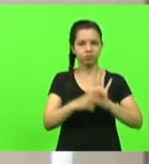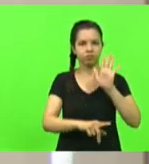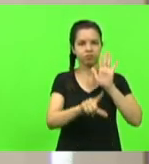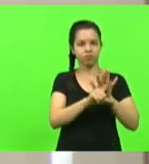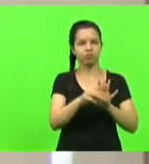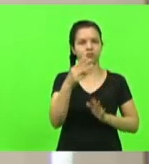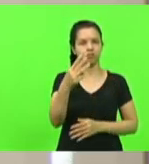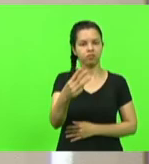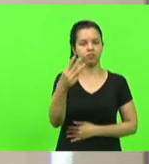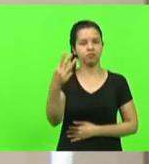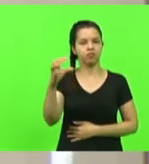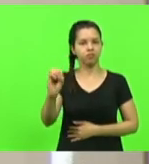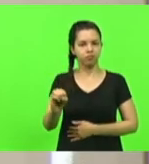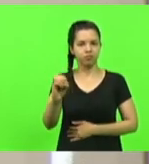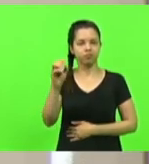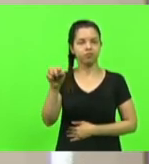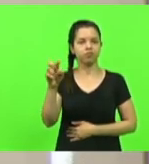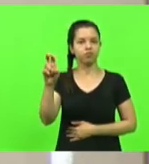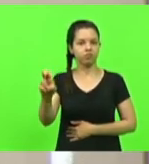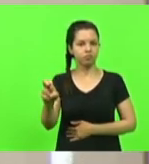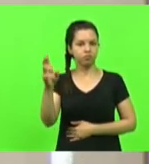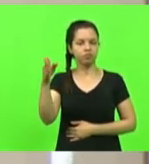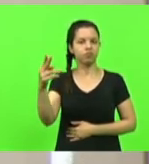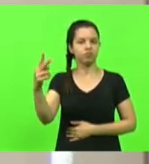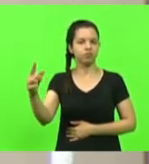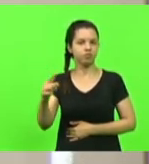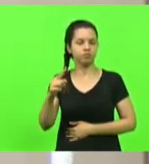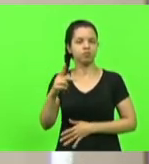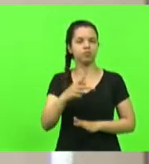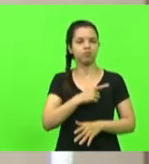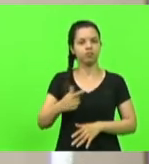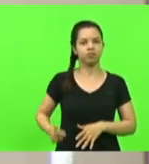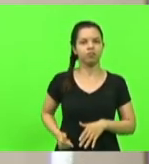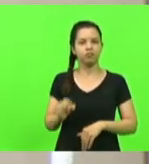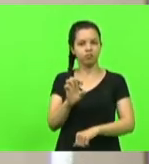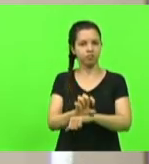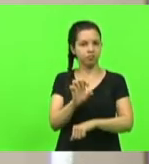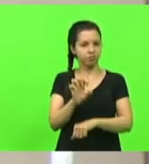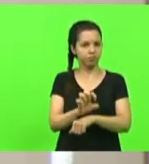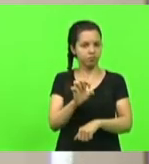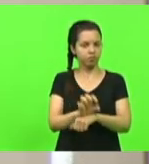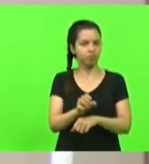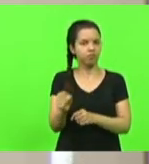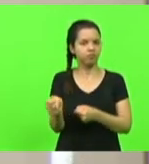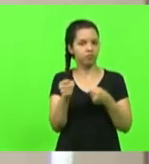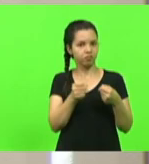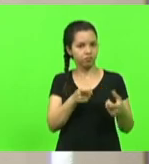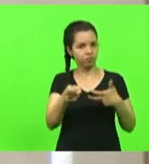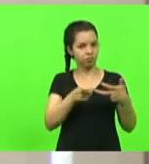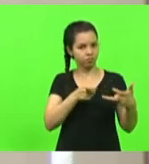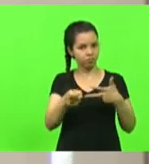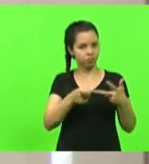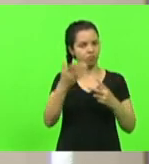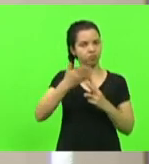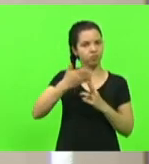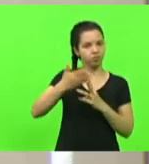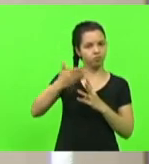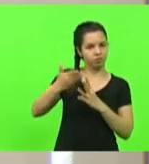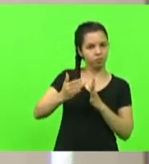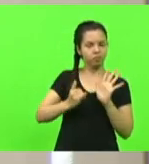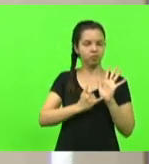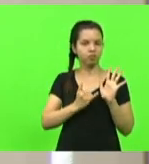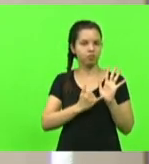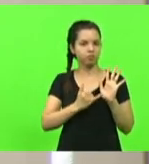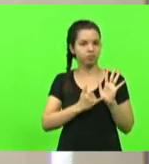.5-2021. Autor, governo do estado, autoriza o poder executivo a conceder parcelamento de débito do imposto sob operação relativa à